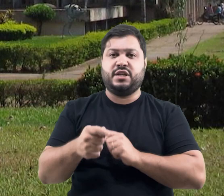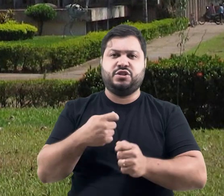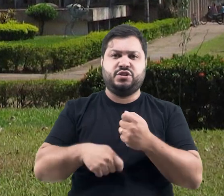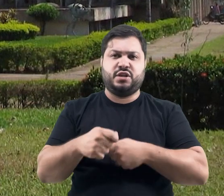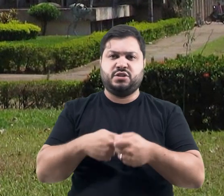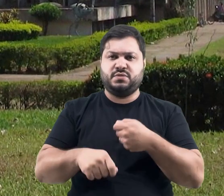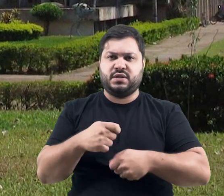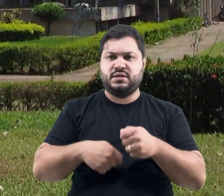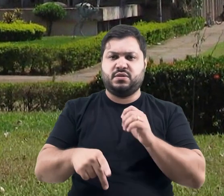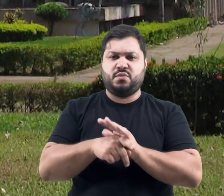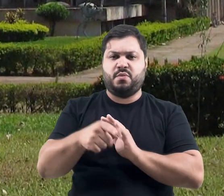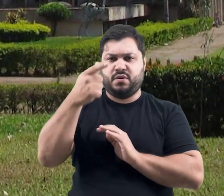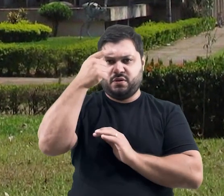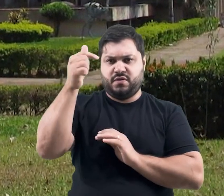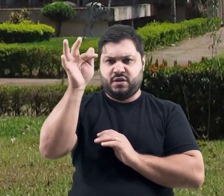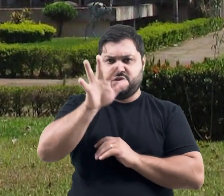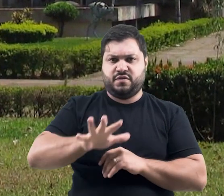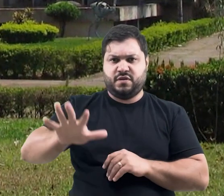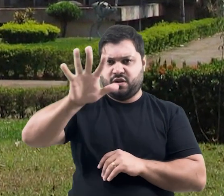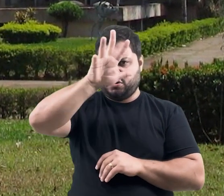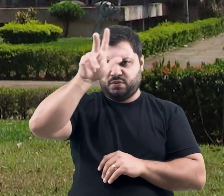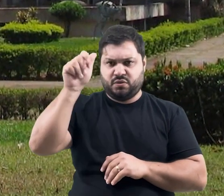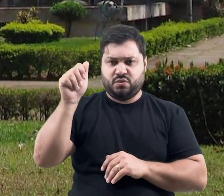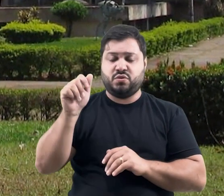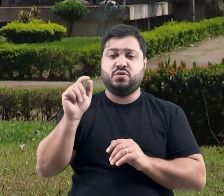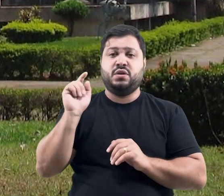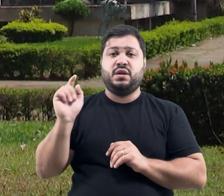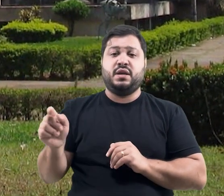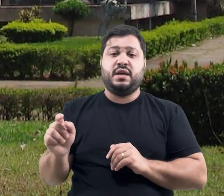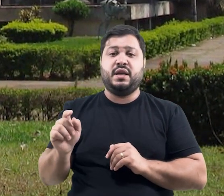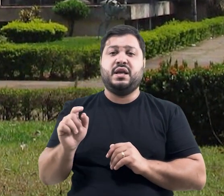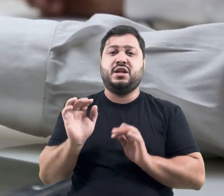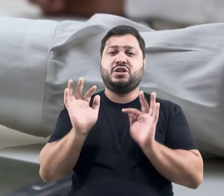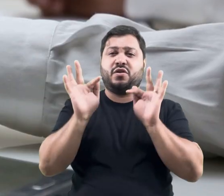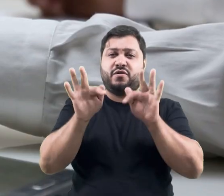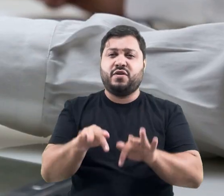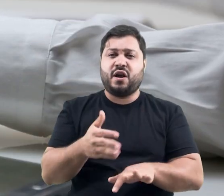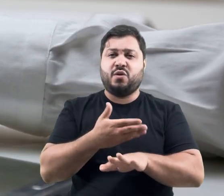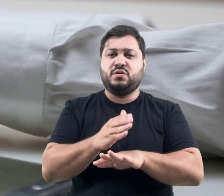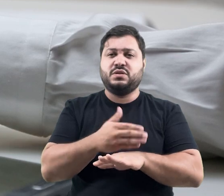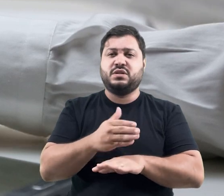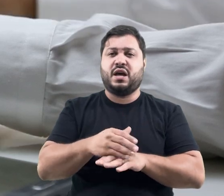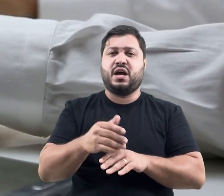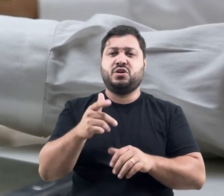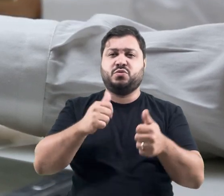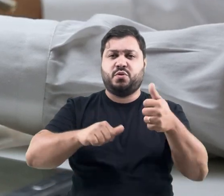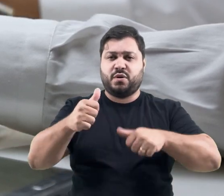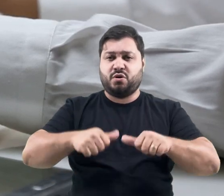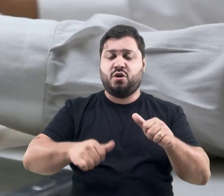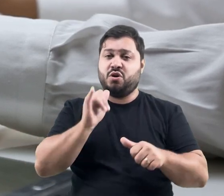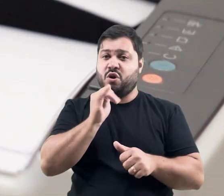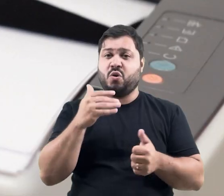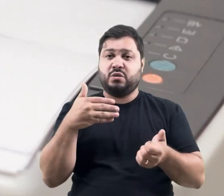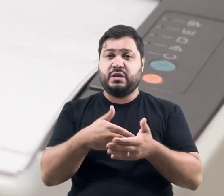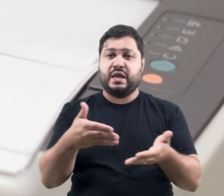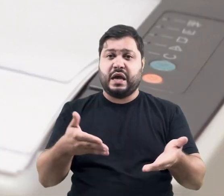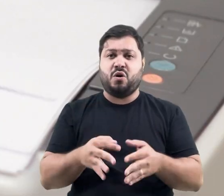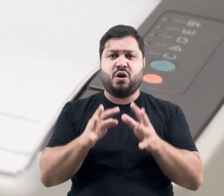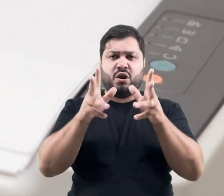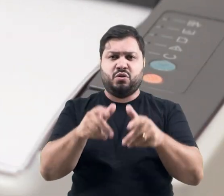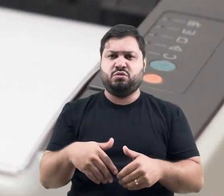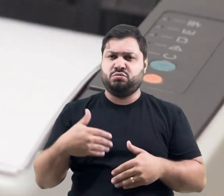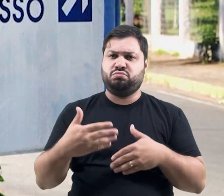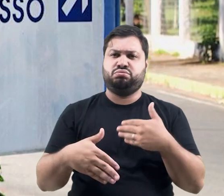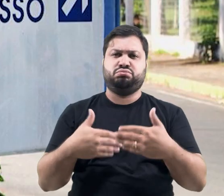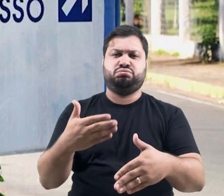é assistente em administração da Universidade Federal de Mato Grosso. Ele já está no finalzinho do estágio probatório e conta que